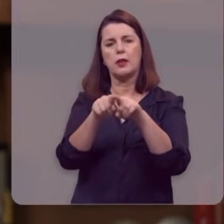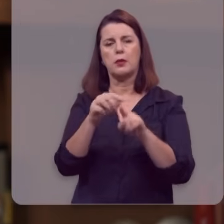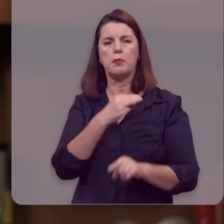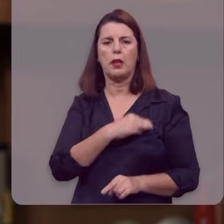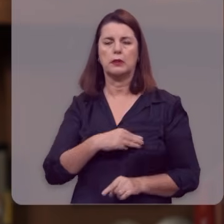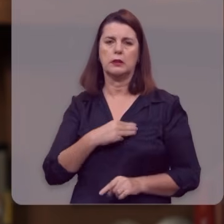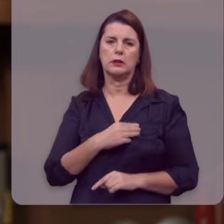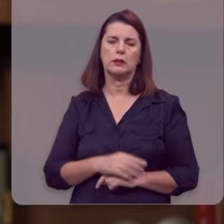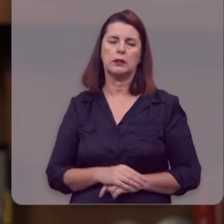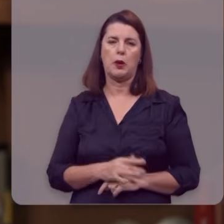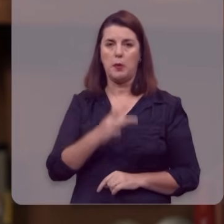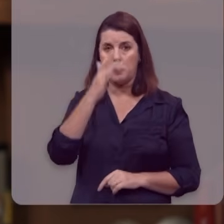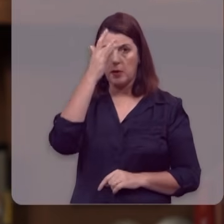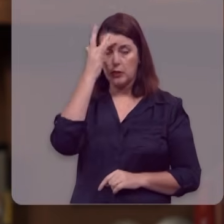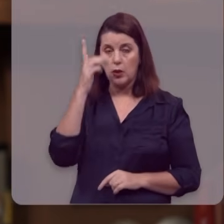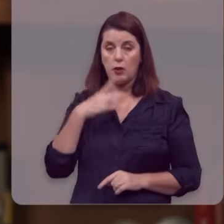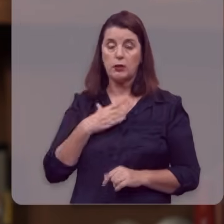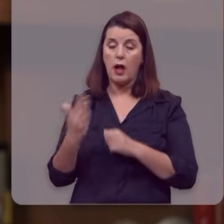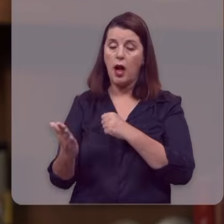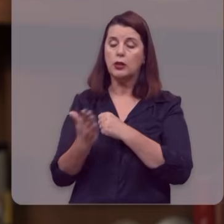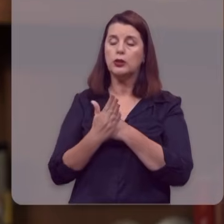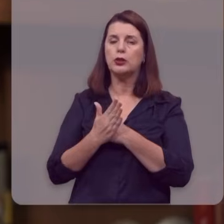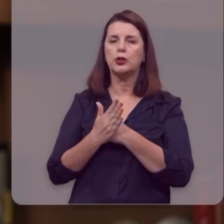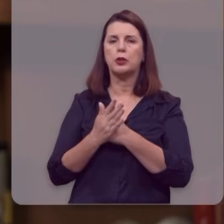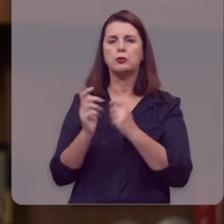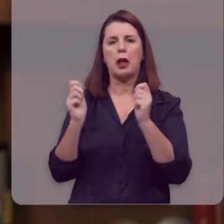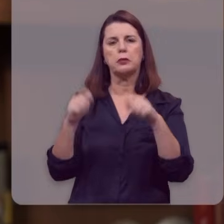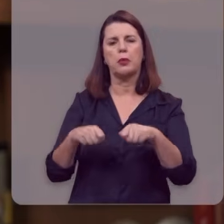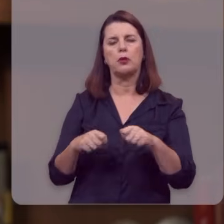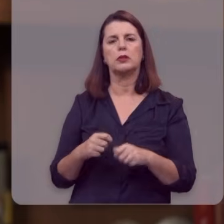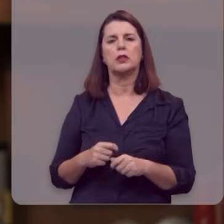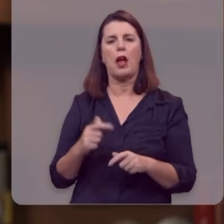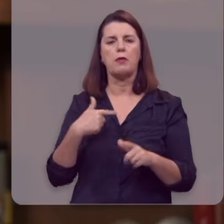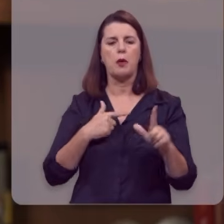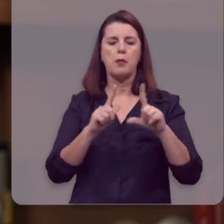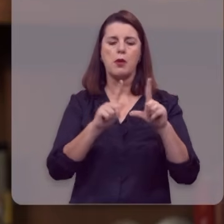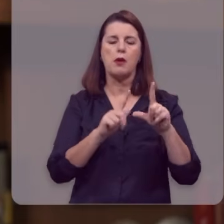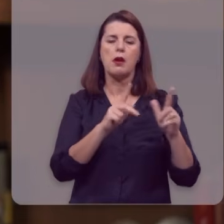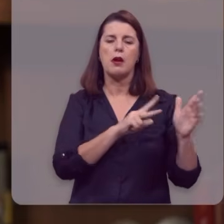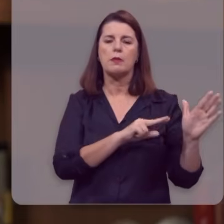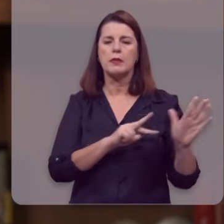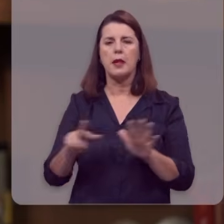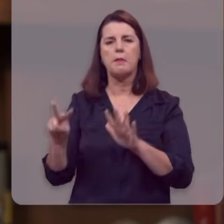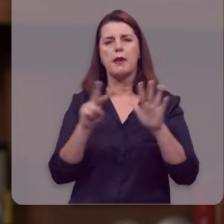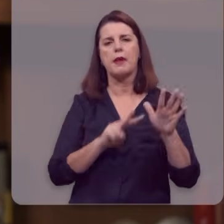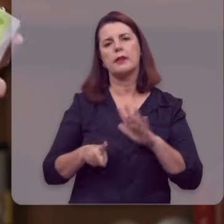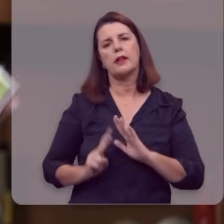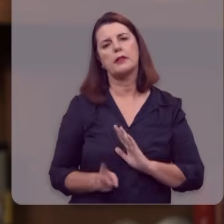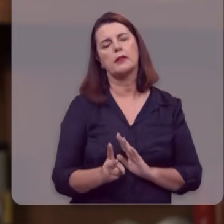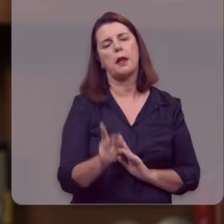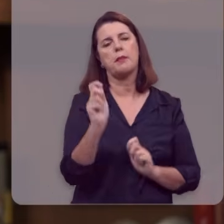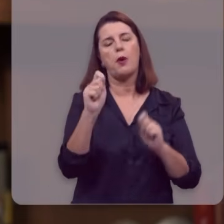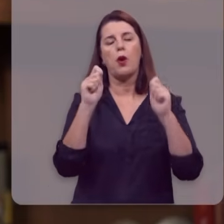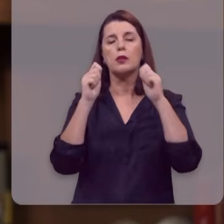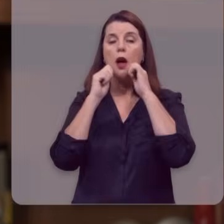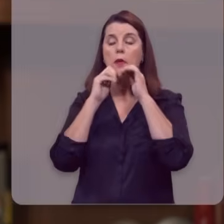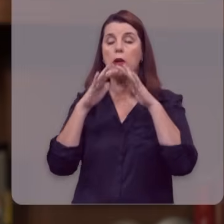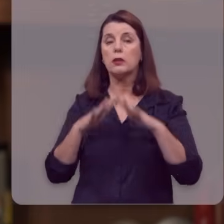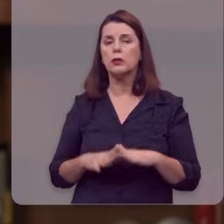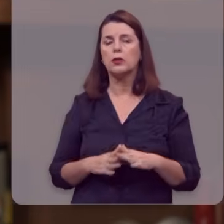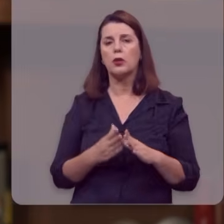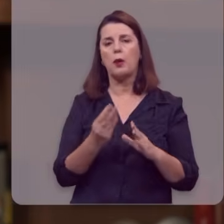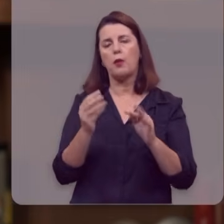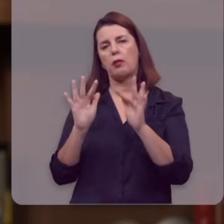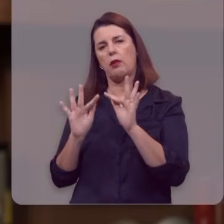missão, aqueles que têm tornado possível que esse programa todas as semanas possa abençoar